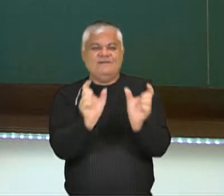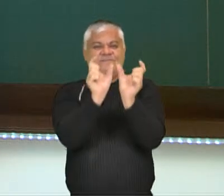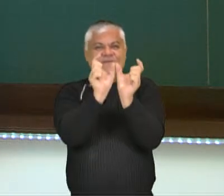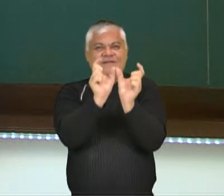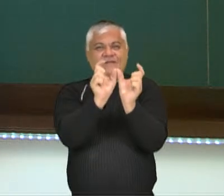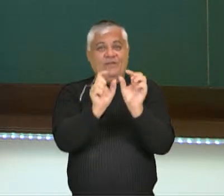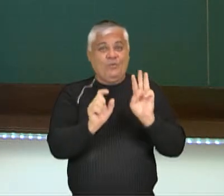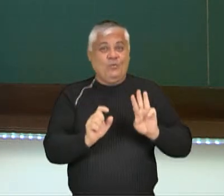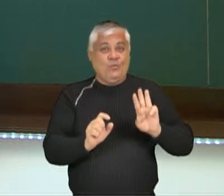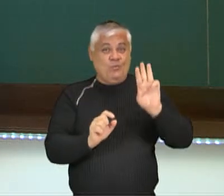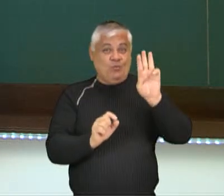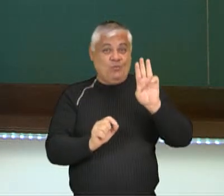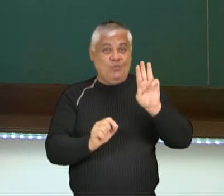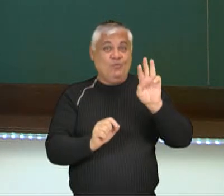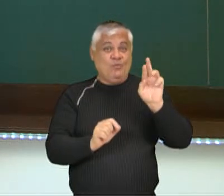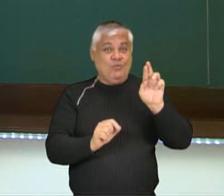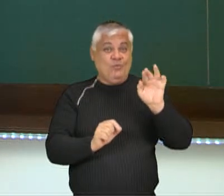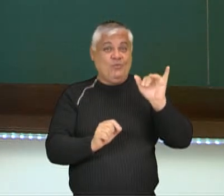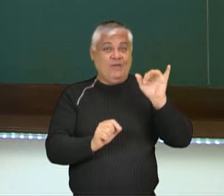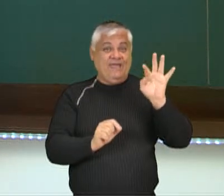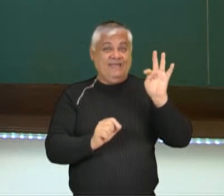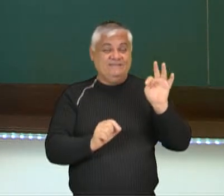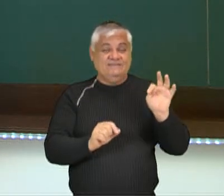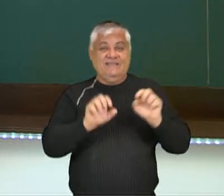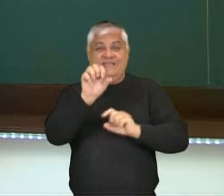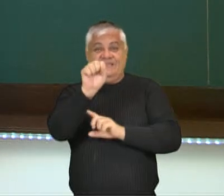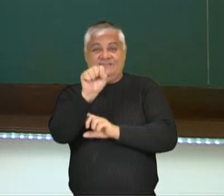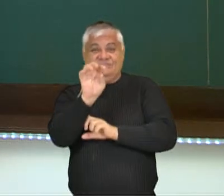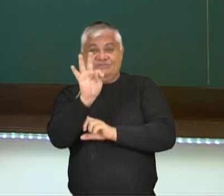duas palavras, o write e stories.